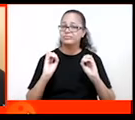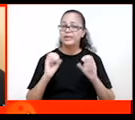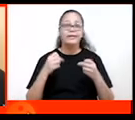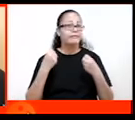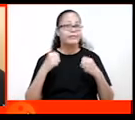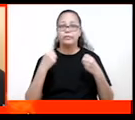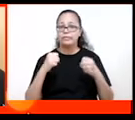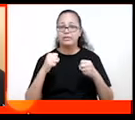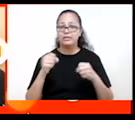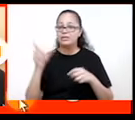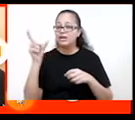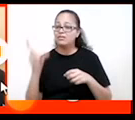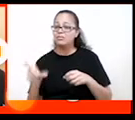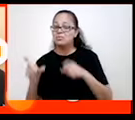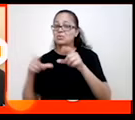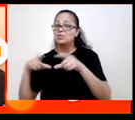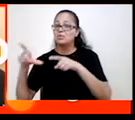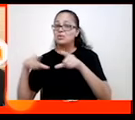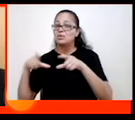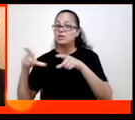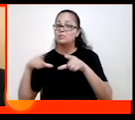se exigia aí dos trabalhadores.